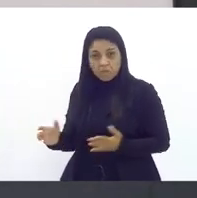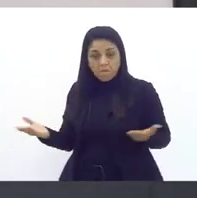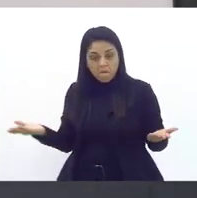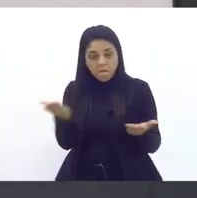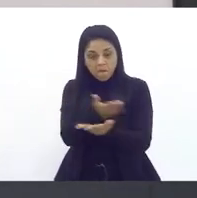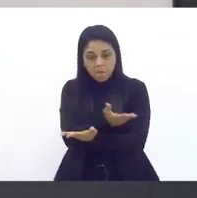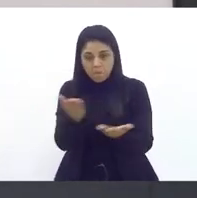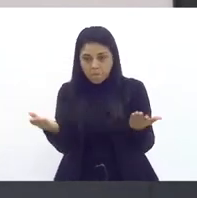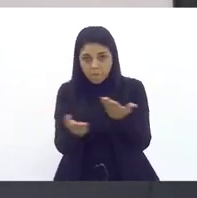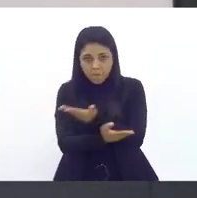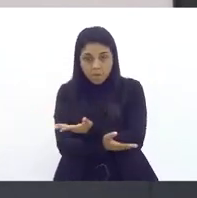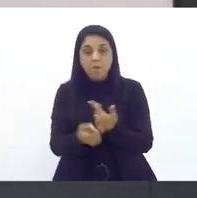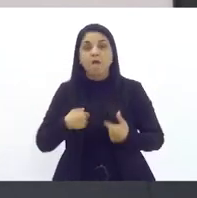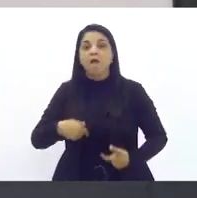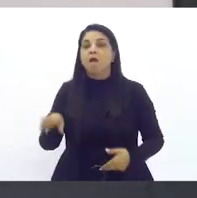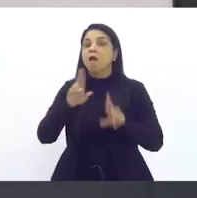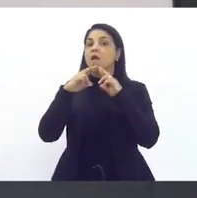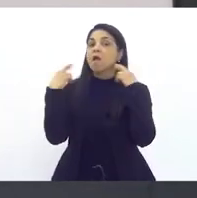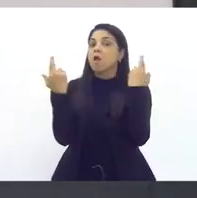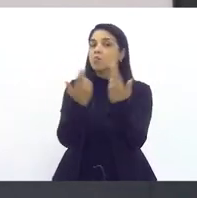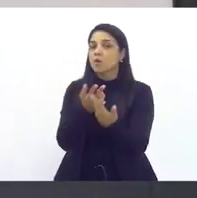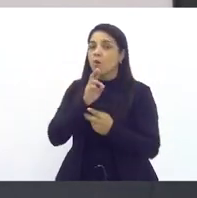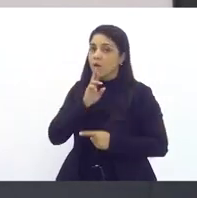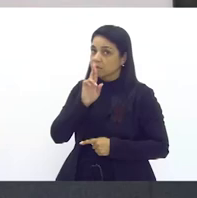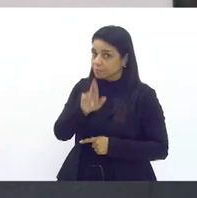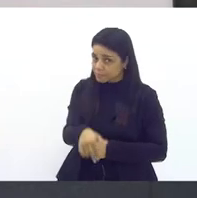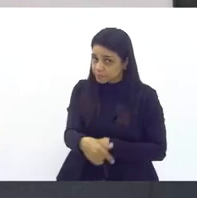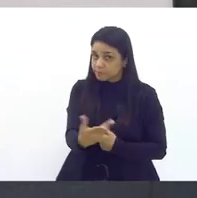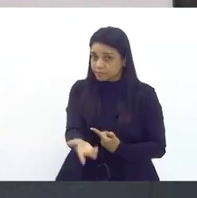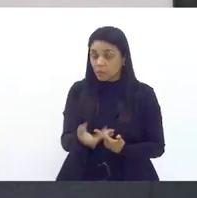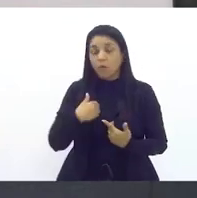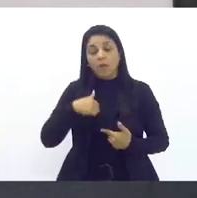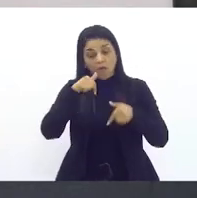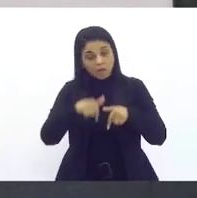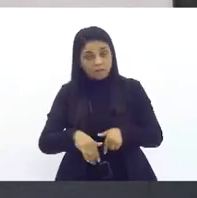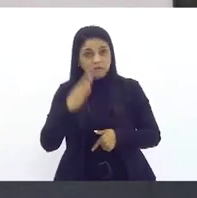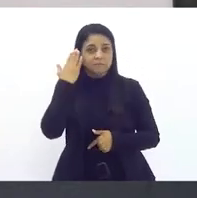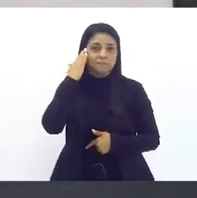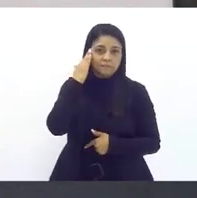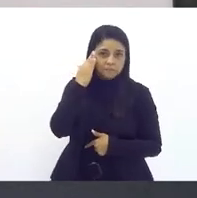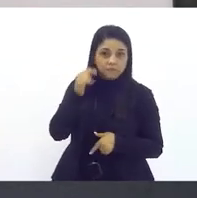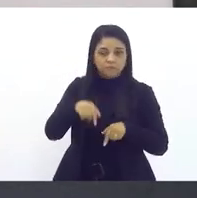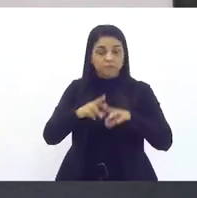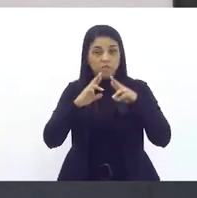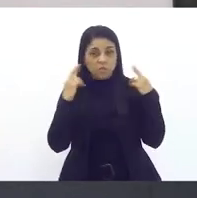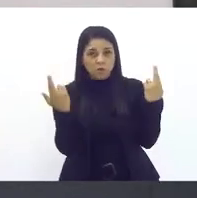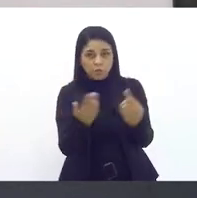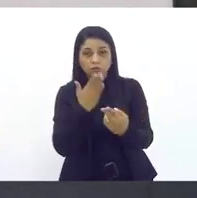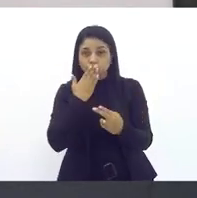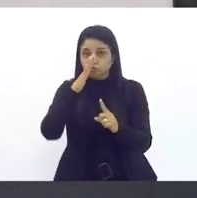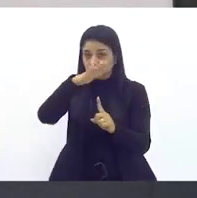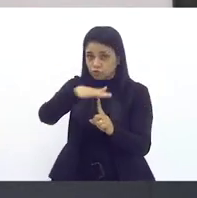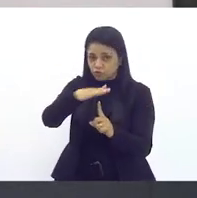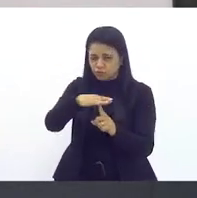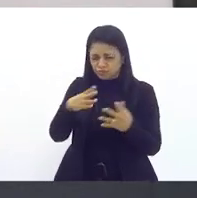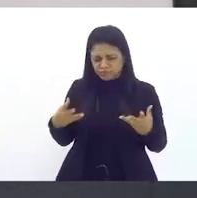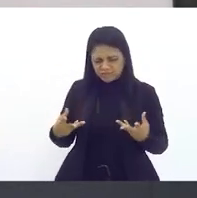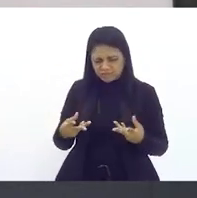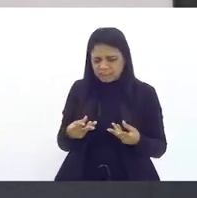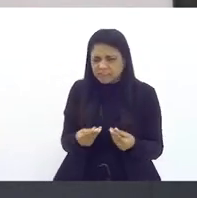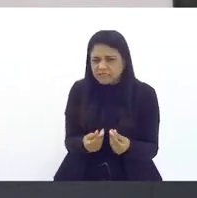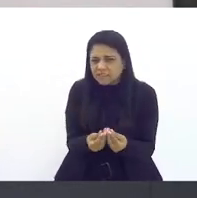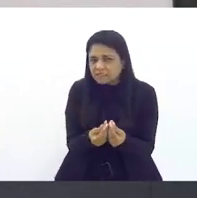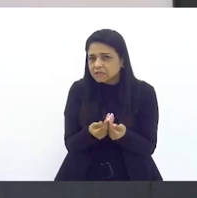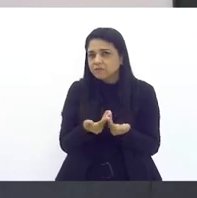essa reunião. O nosso entendimento sempre aqui é que, muitas das vezes, esse tipo de reunião, que é sempre uma reunião sensível,